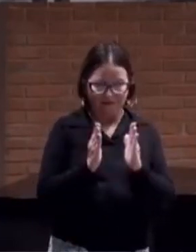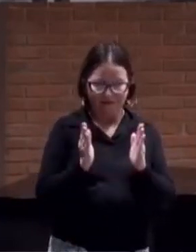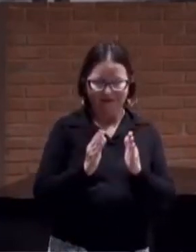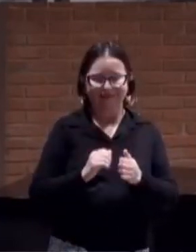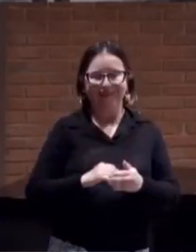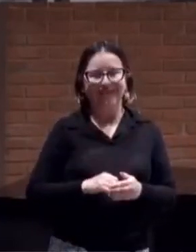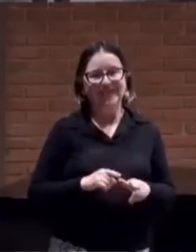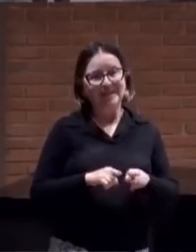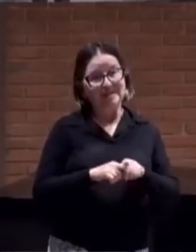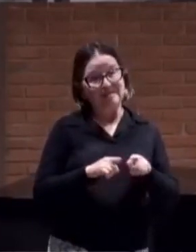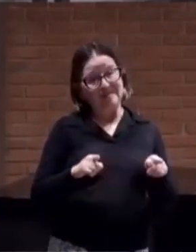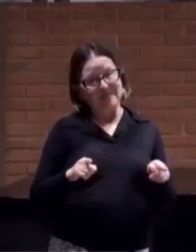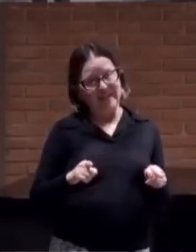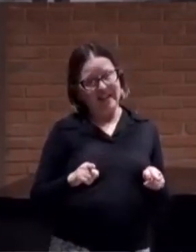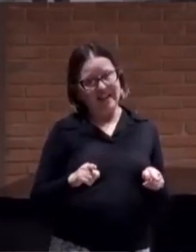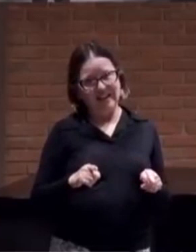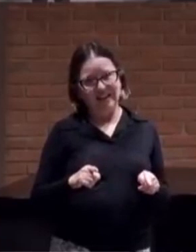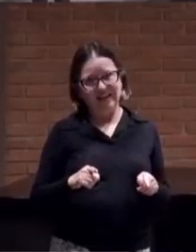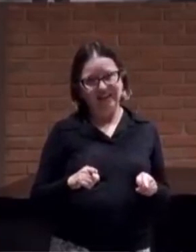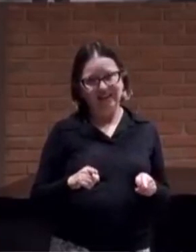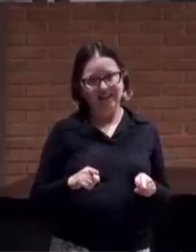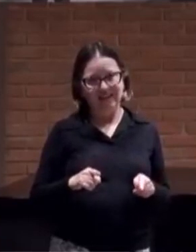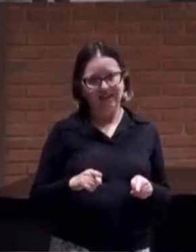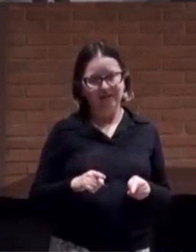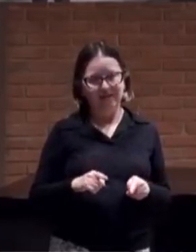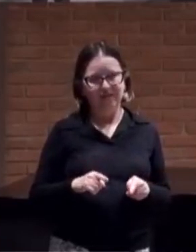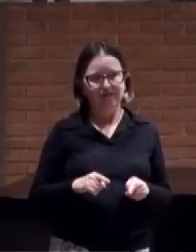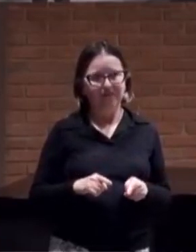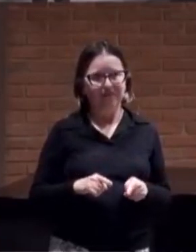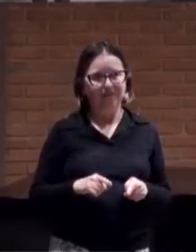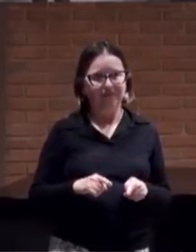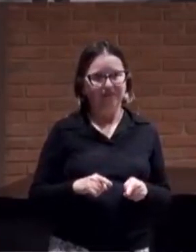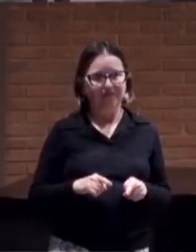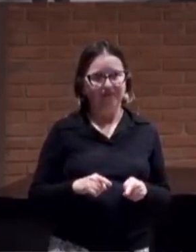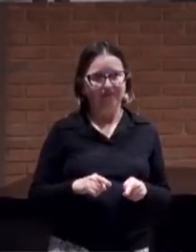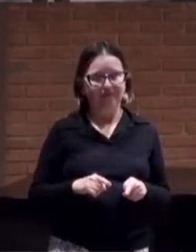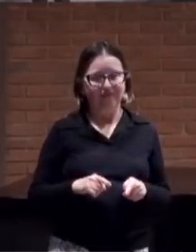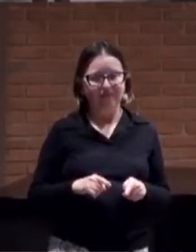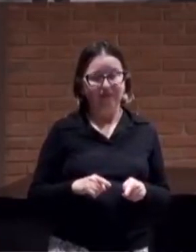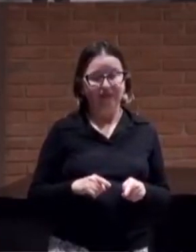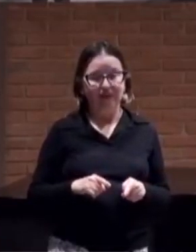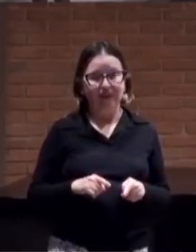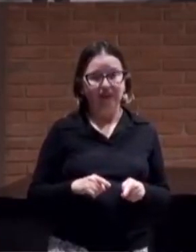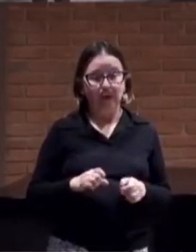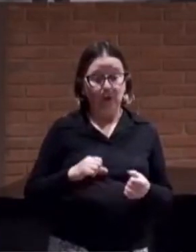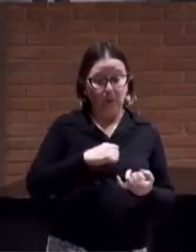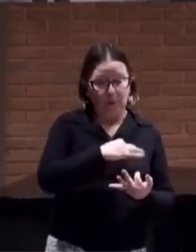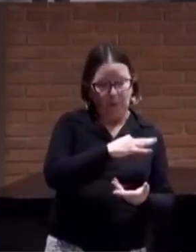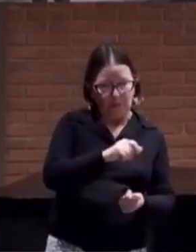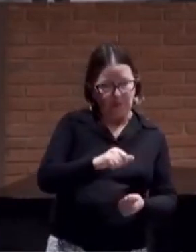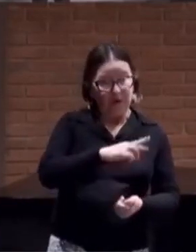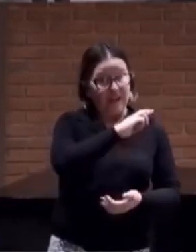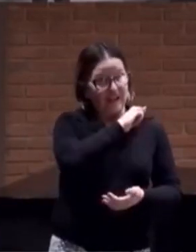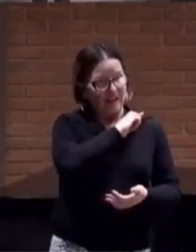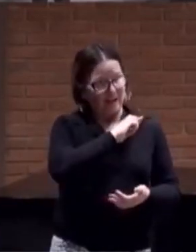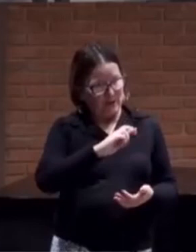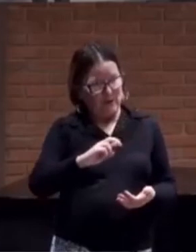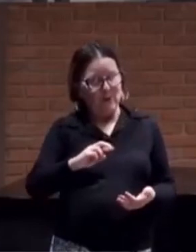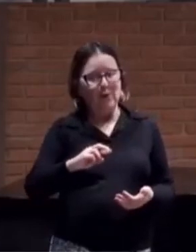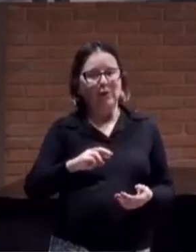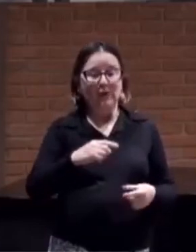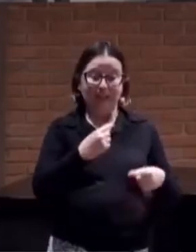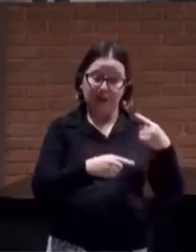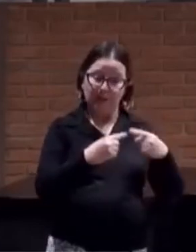menos, verificar aqui. O mundo religioso e político sempre foi contra Jesus. Ele